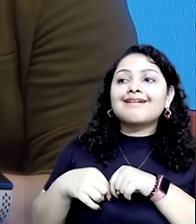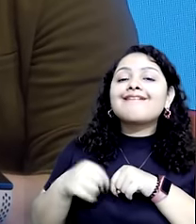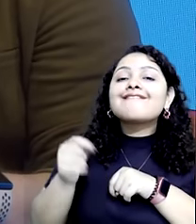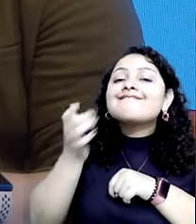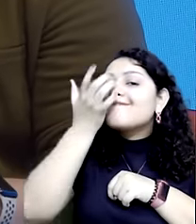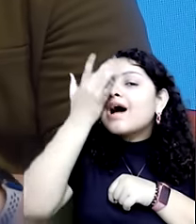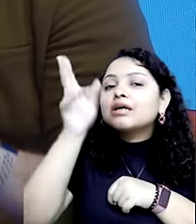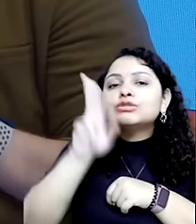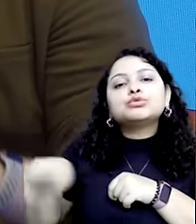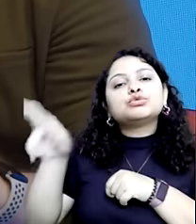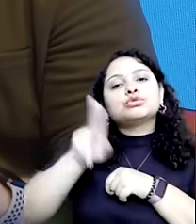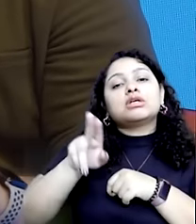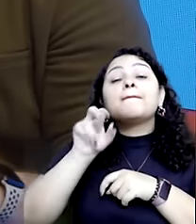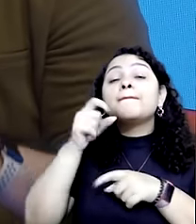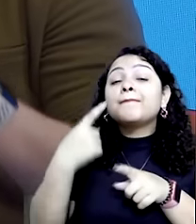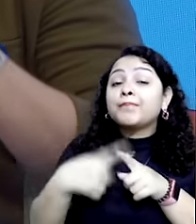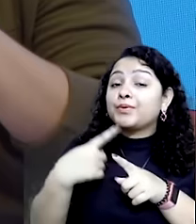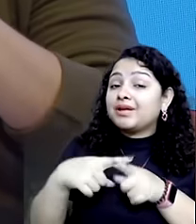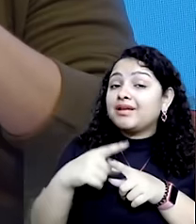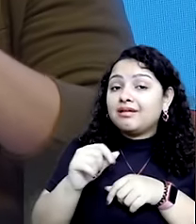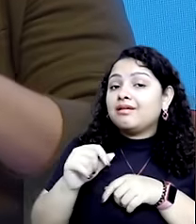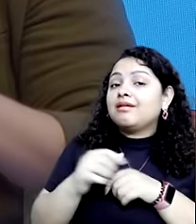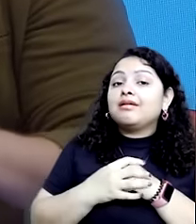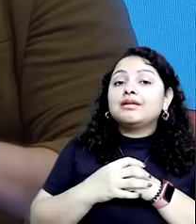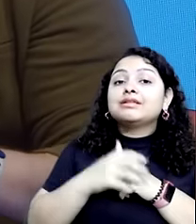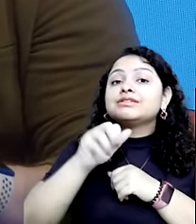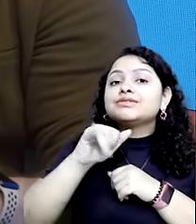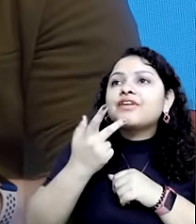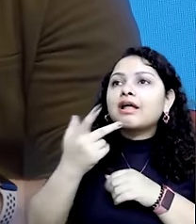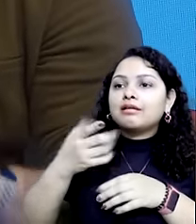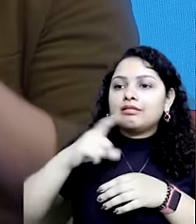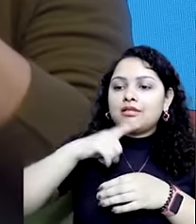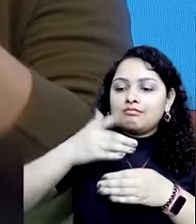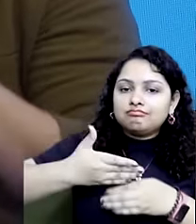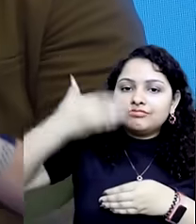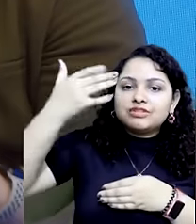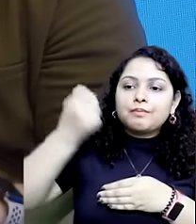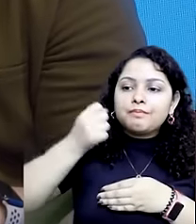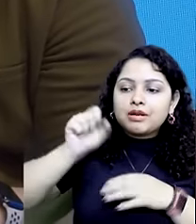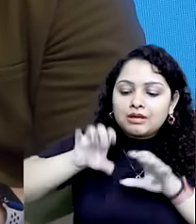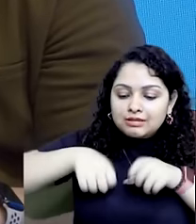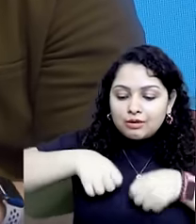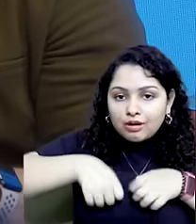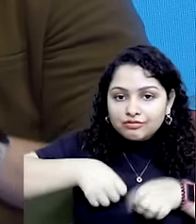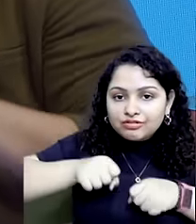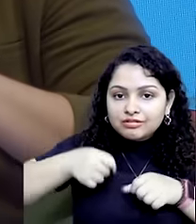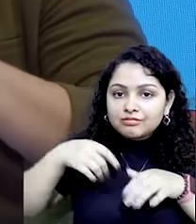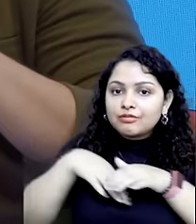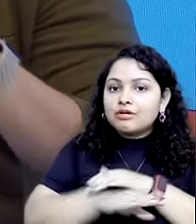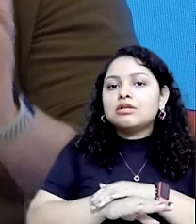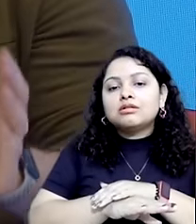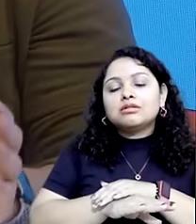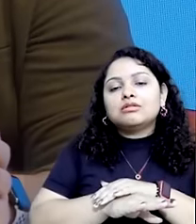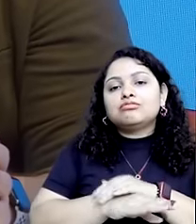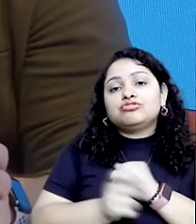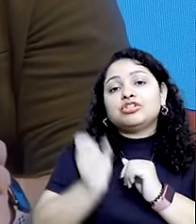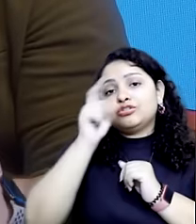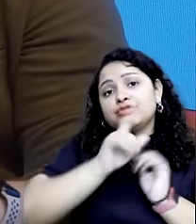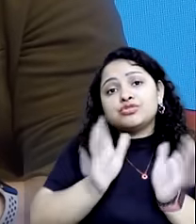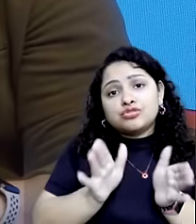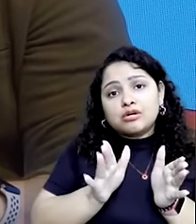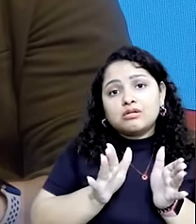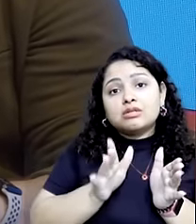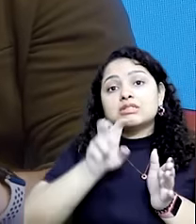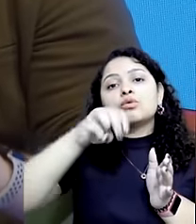utilizar porque se você disser que tem Ah um fundo infinito que ele tá enroladinho guardado dentro de uma gaveta pronto você já tem uns